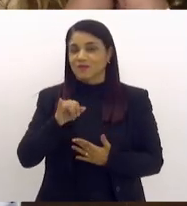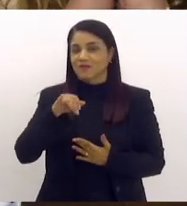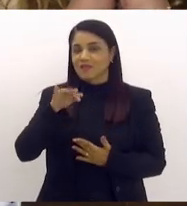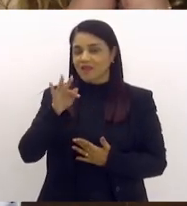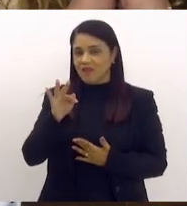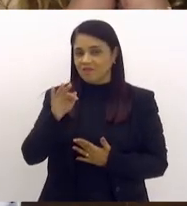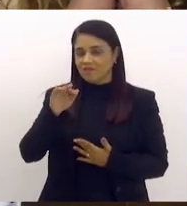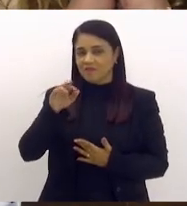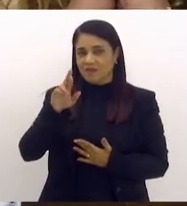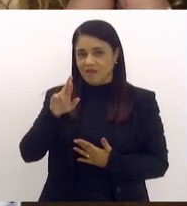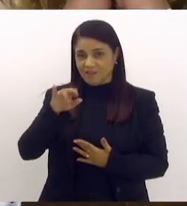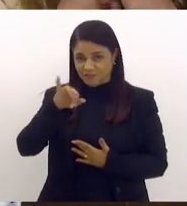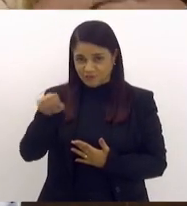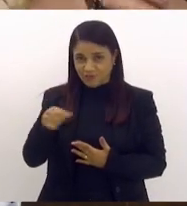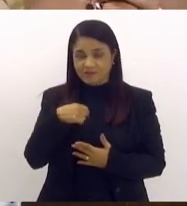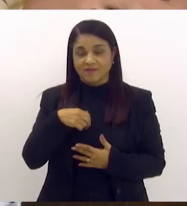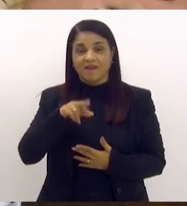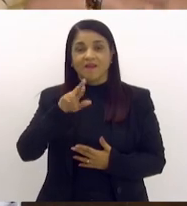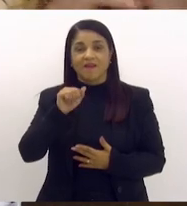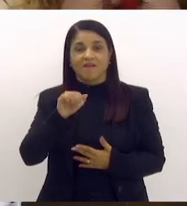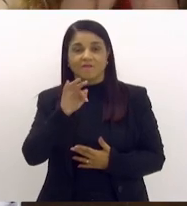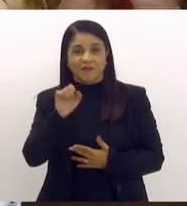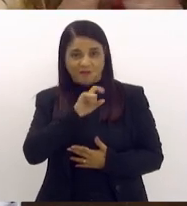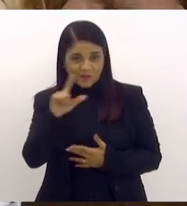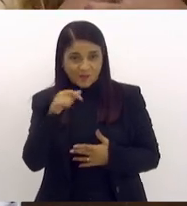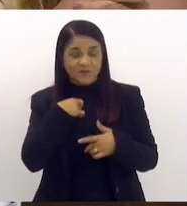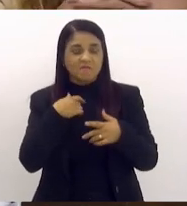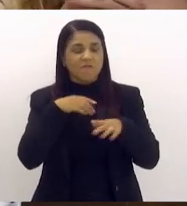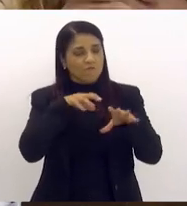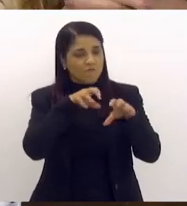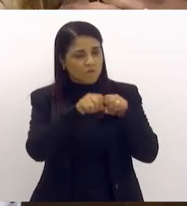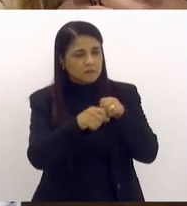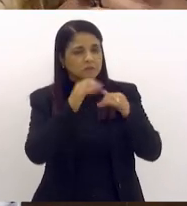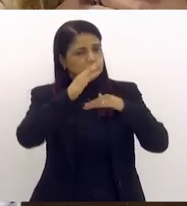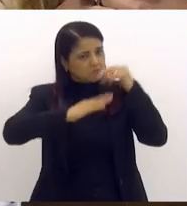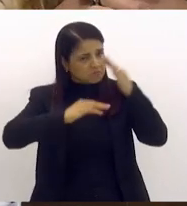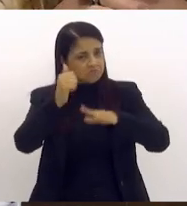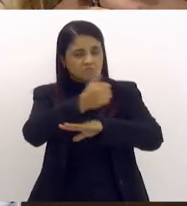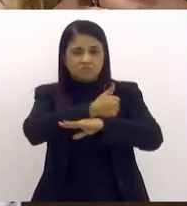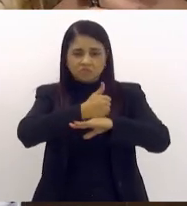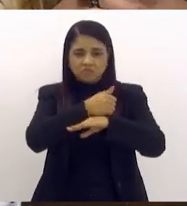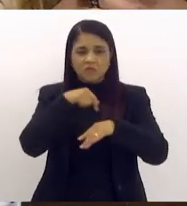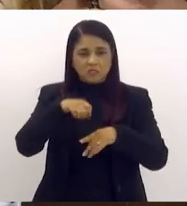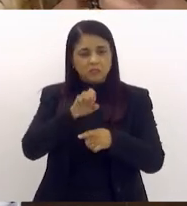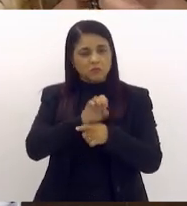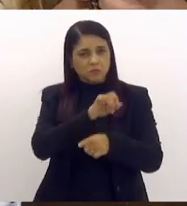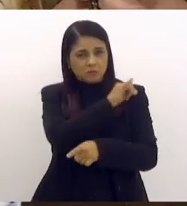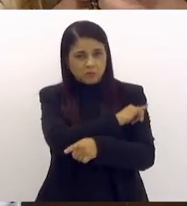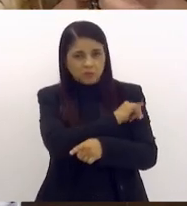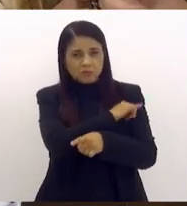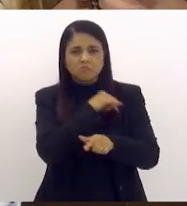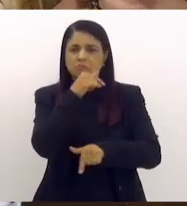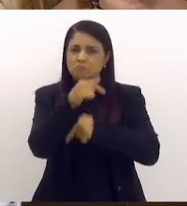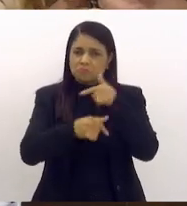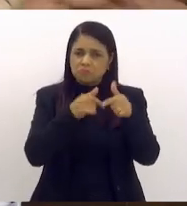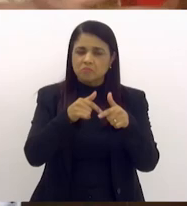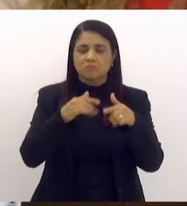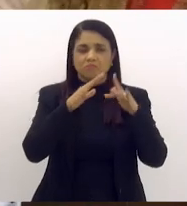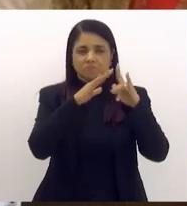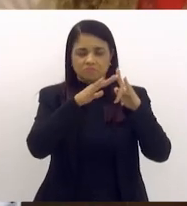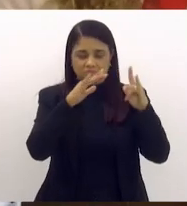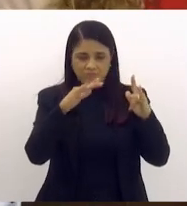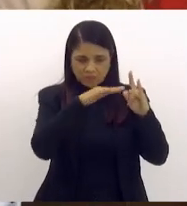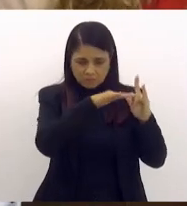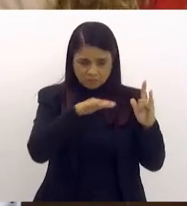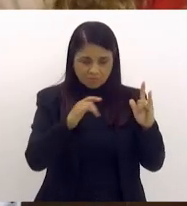Rafael né que a gente tenha formação também para que os nossos profissionais possam sim aqui no Rio trabalhar nos est